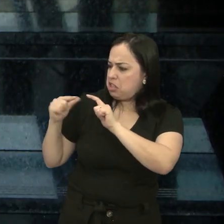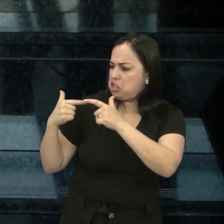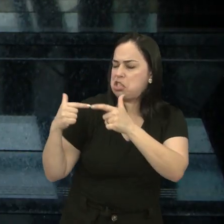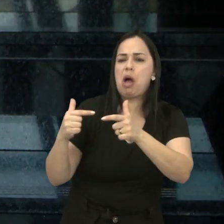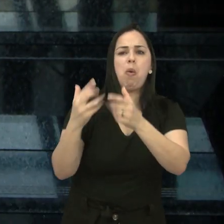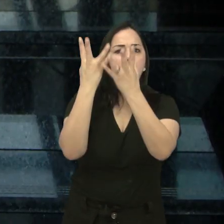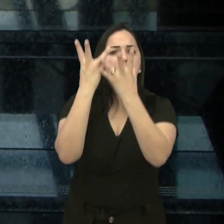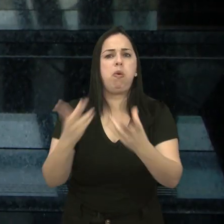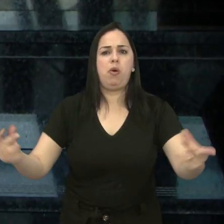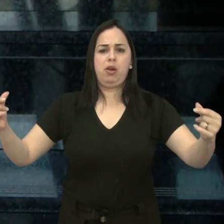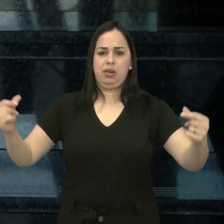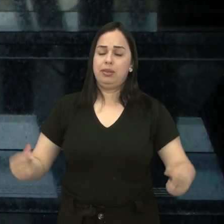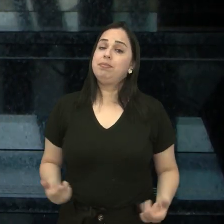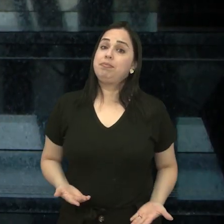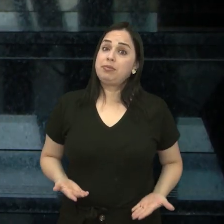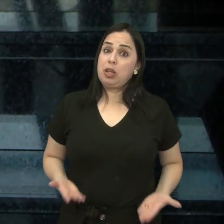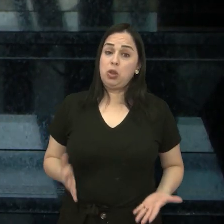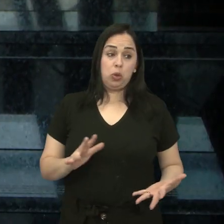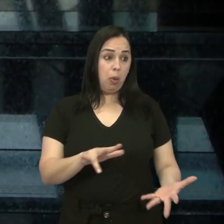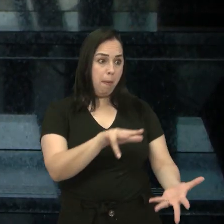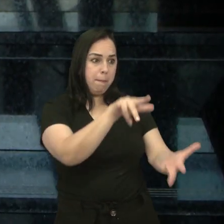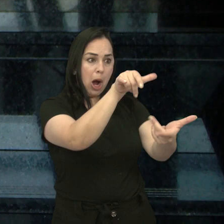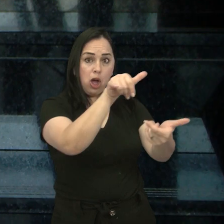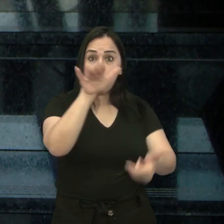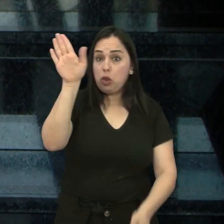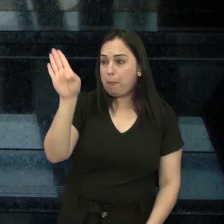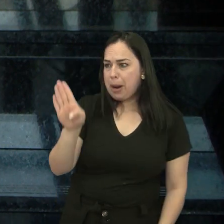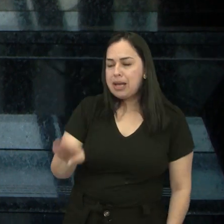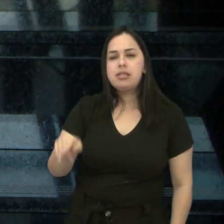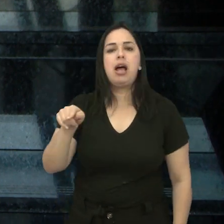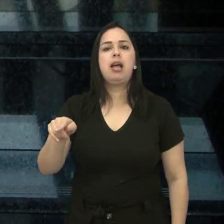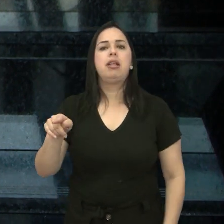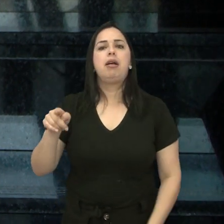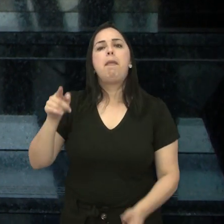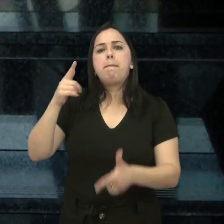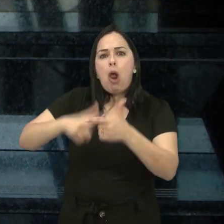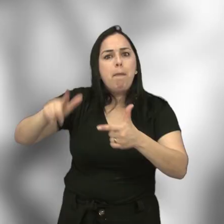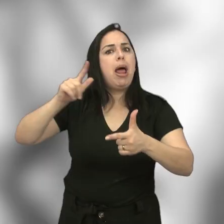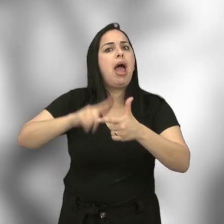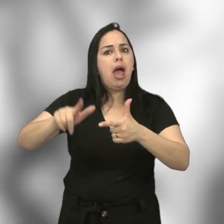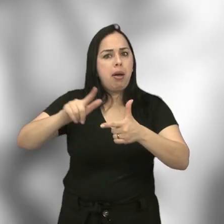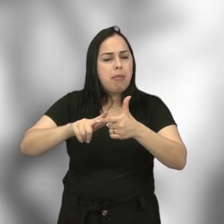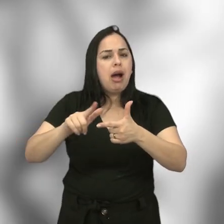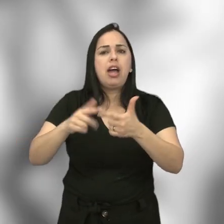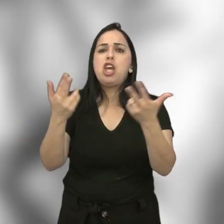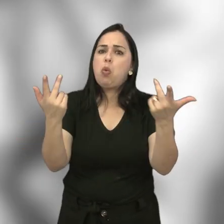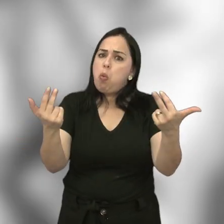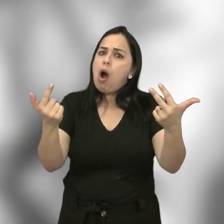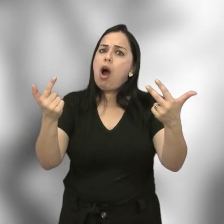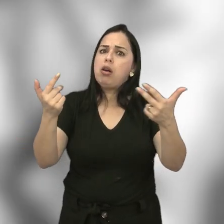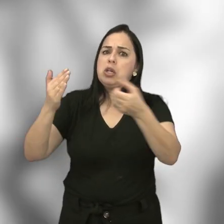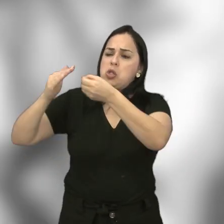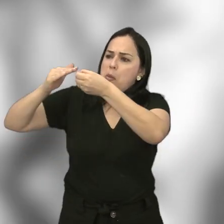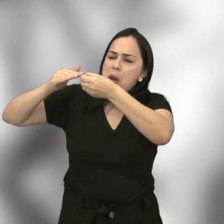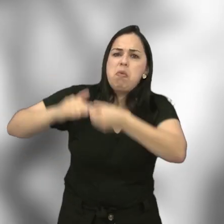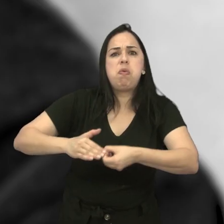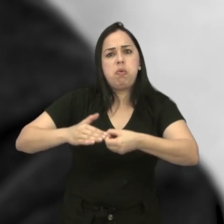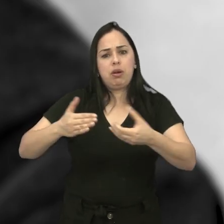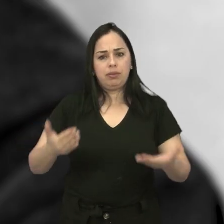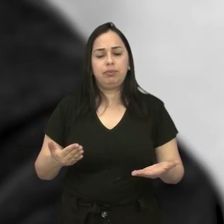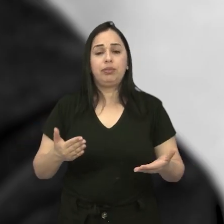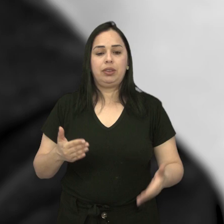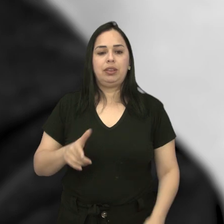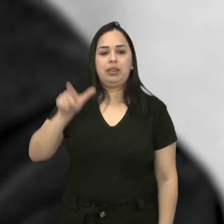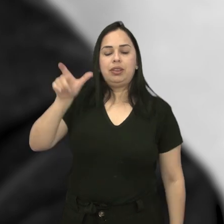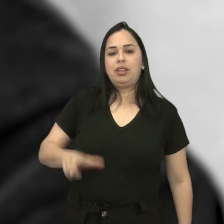mundo, também no Brasil, mulheres enfrentaram problemas como sexismo e invisibilidade. Gioconda Riso, paulistana considerada a